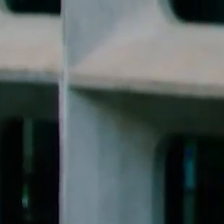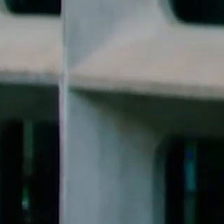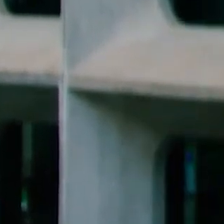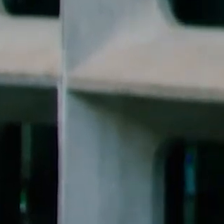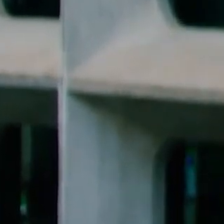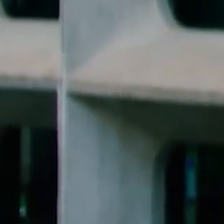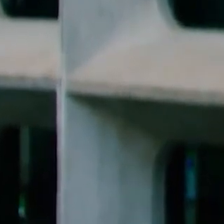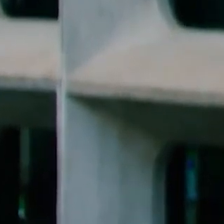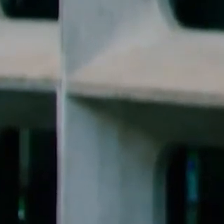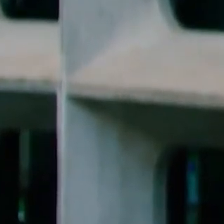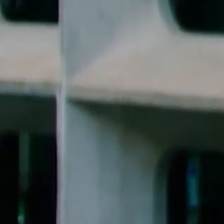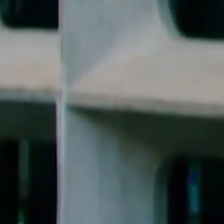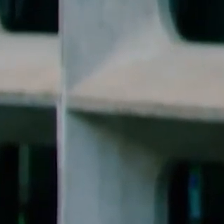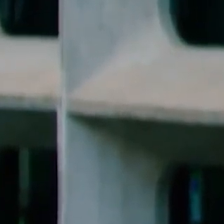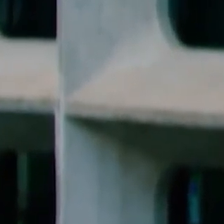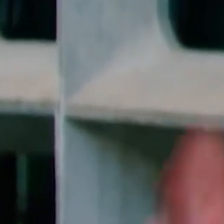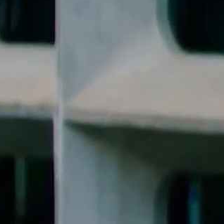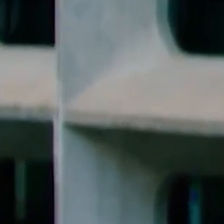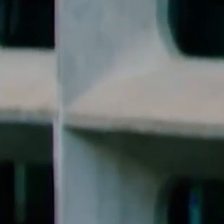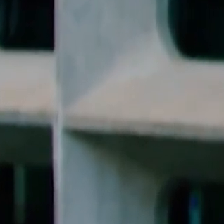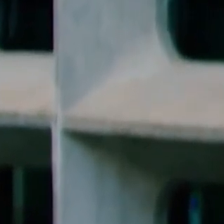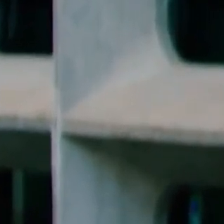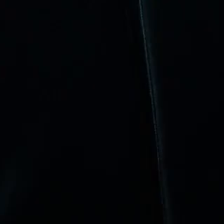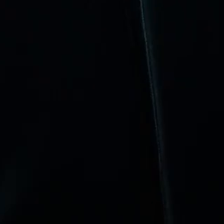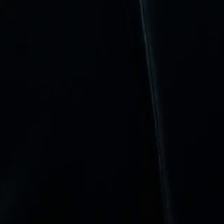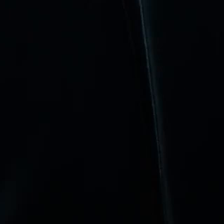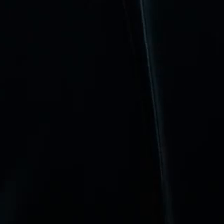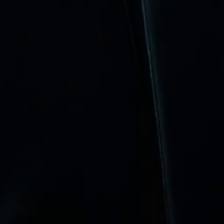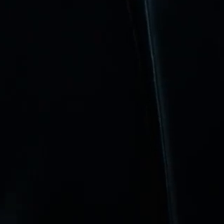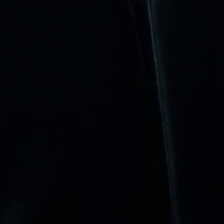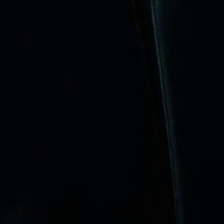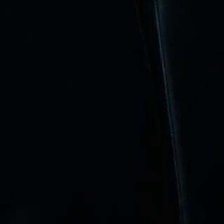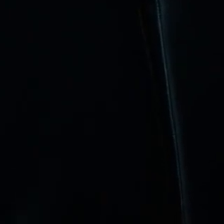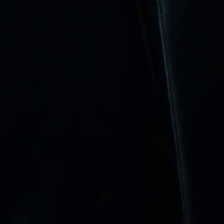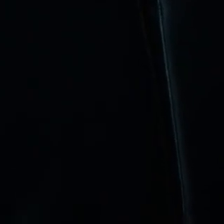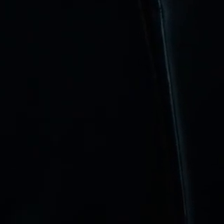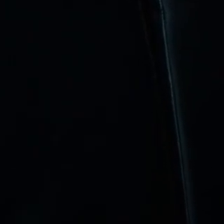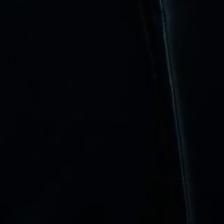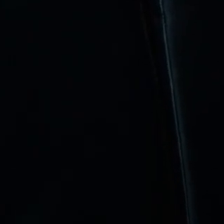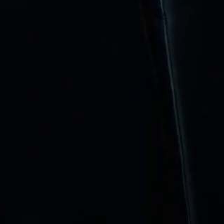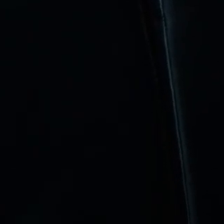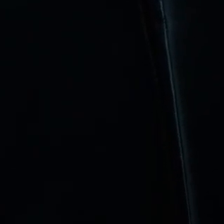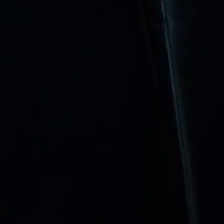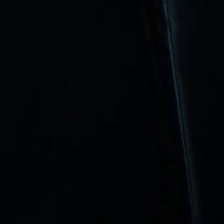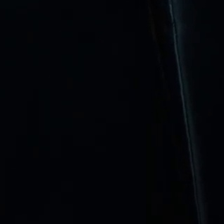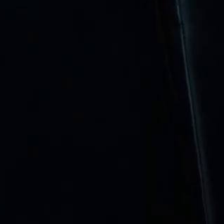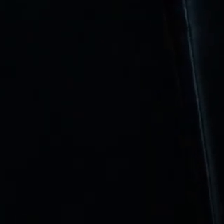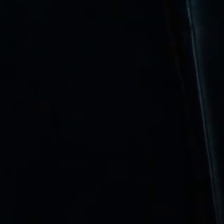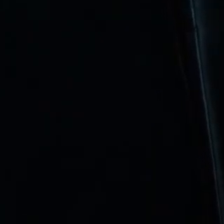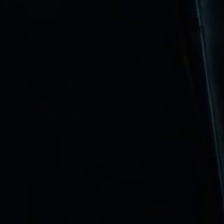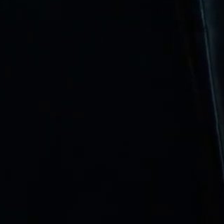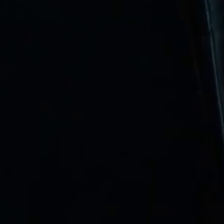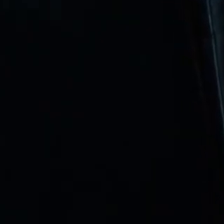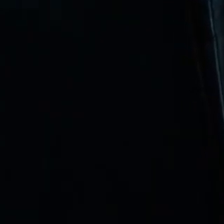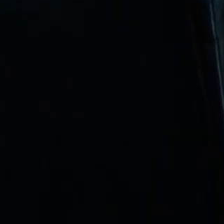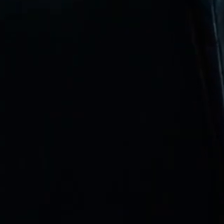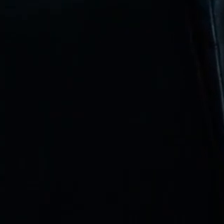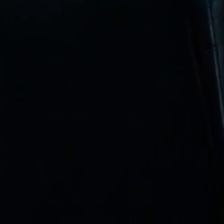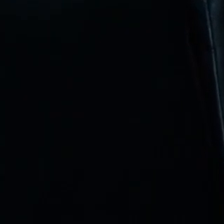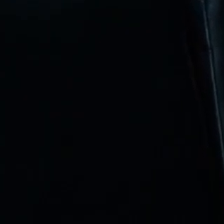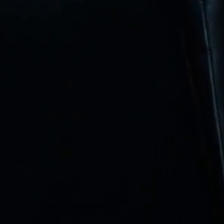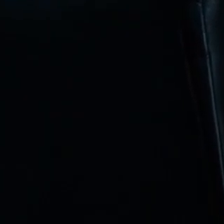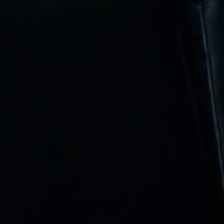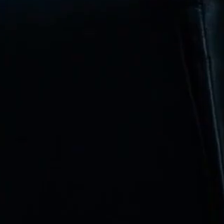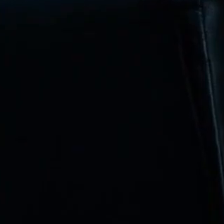contraiu antes e que só venha se manifestar depois da vacinação. Além disso, pode ser um resfriado, que é causado por outro vírus e